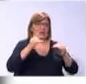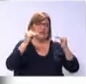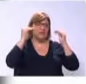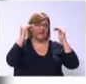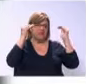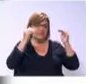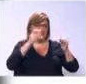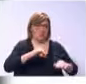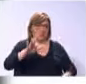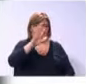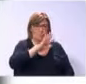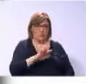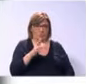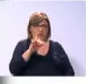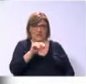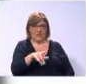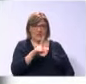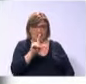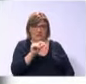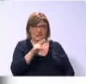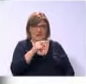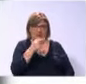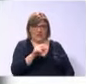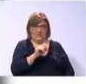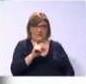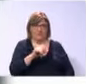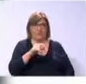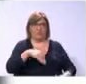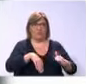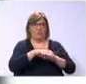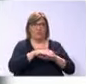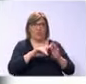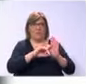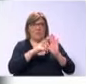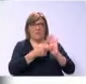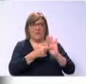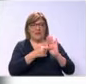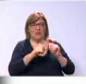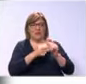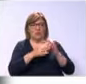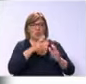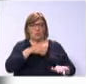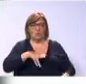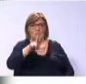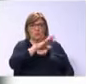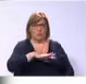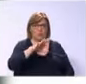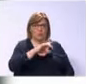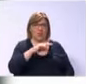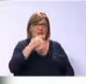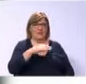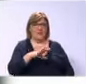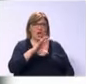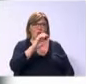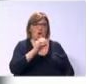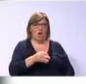do país que é aquilo que também está ao dizer que o futebol manda efetivamente no país juntamente com o copo e que há